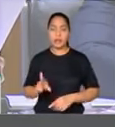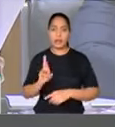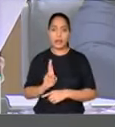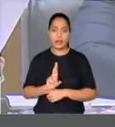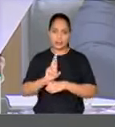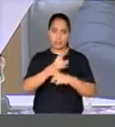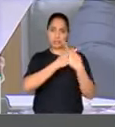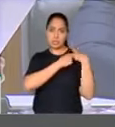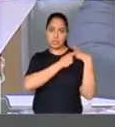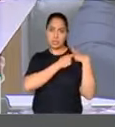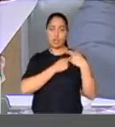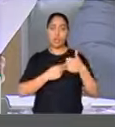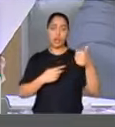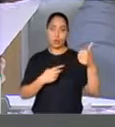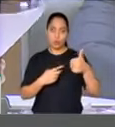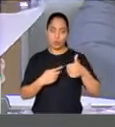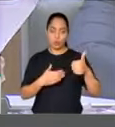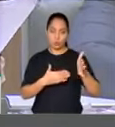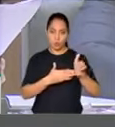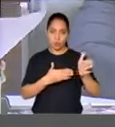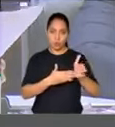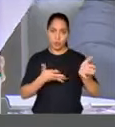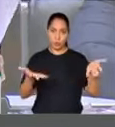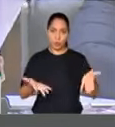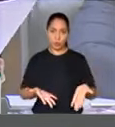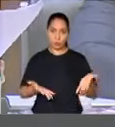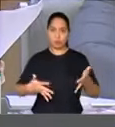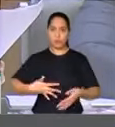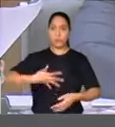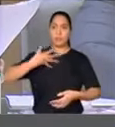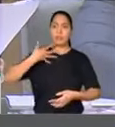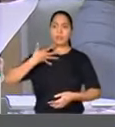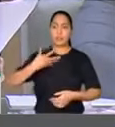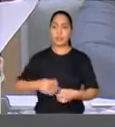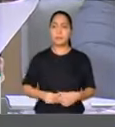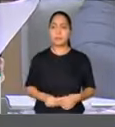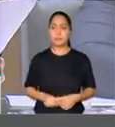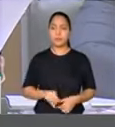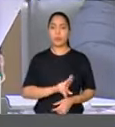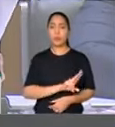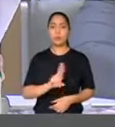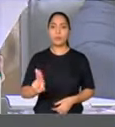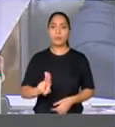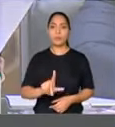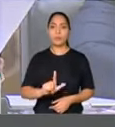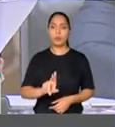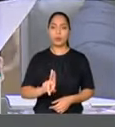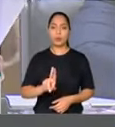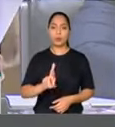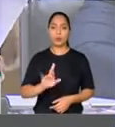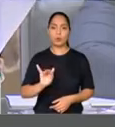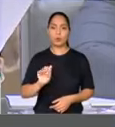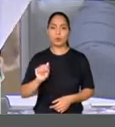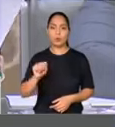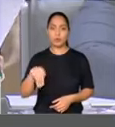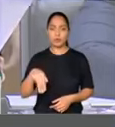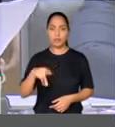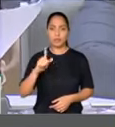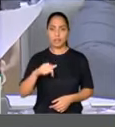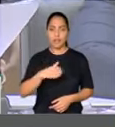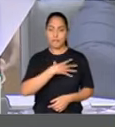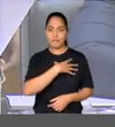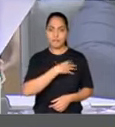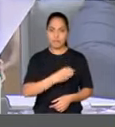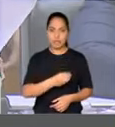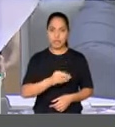representante dos homenageados no dia de hoje, a Lurian, que é filha e aqui